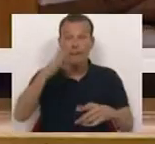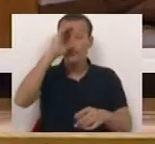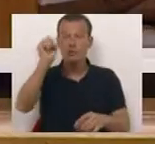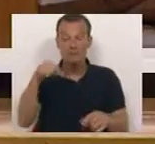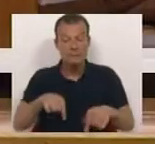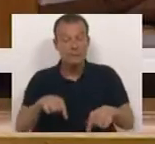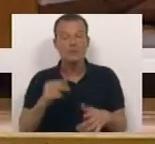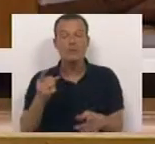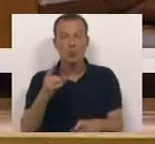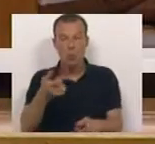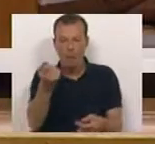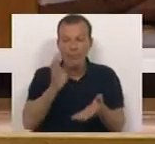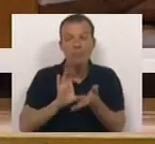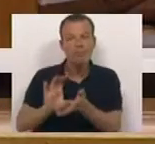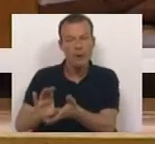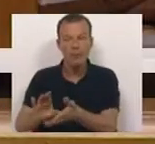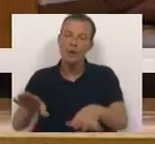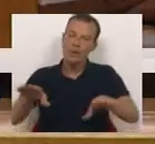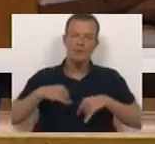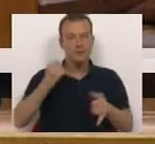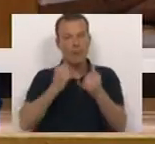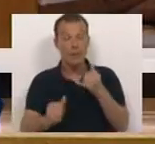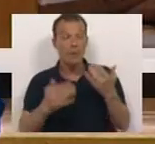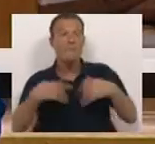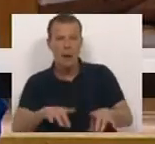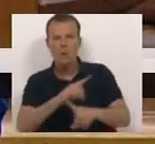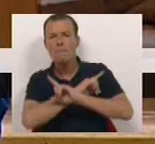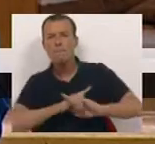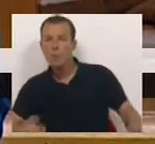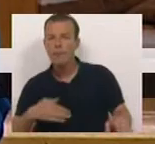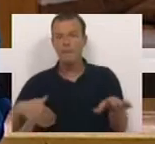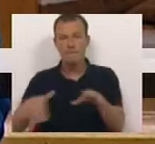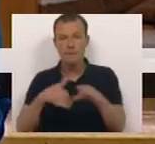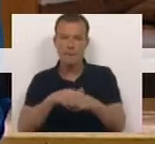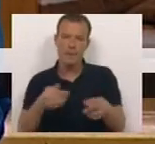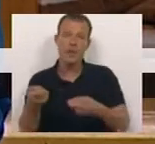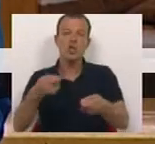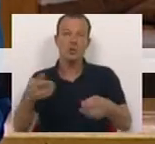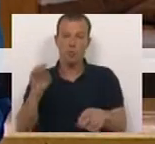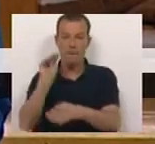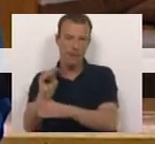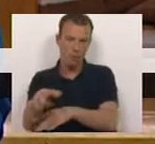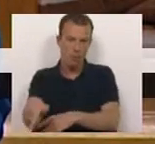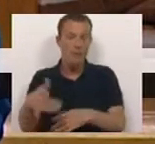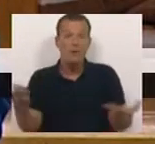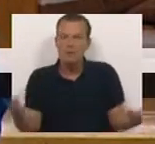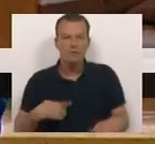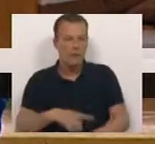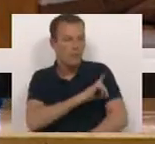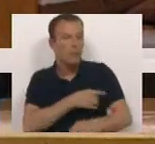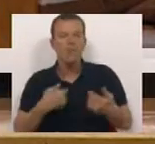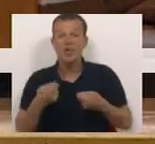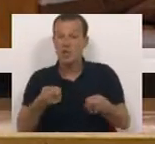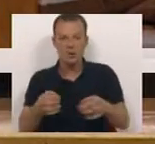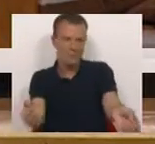para entrar com o dinheiro e assumir o risco, mas fica inibido de participar na gestão do novo banco. Fica sem quaisquer poderes de